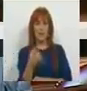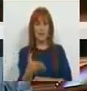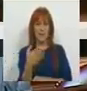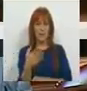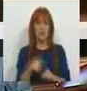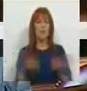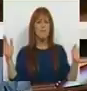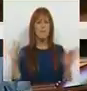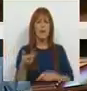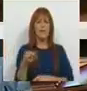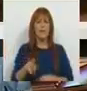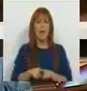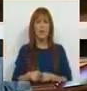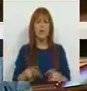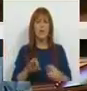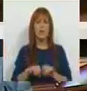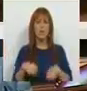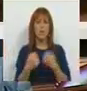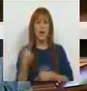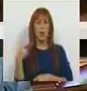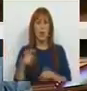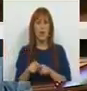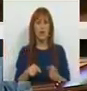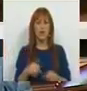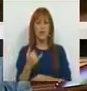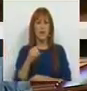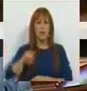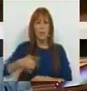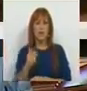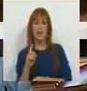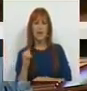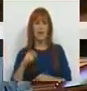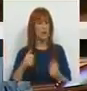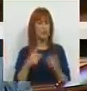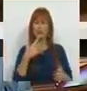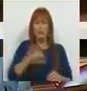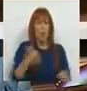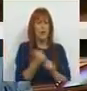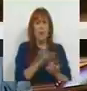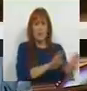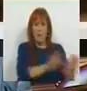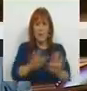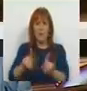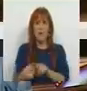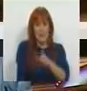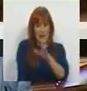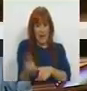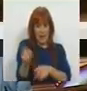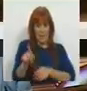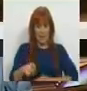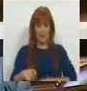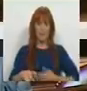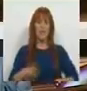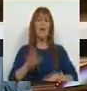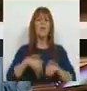2017 se reduza a taxa social única para 20,75% em todos os postos de trabalho mantidos e a criar. Que